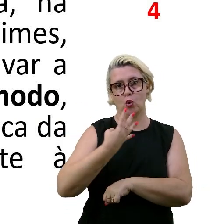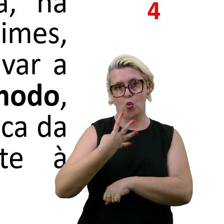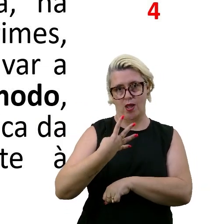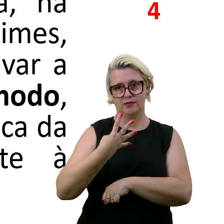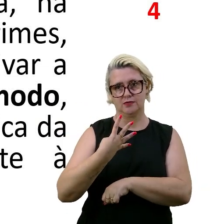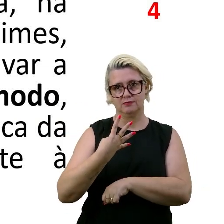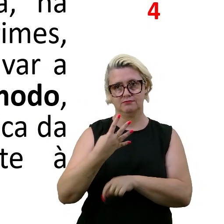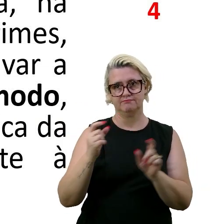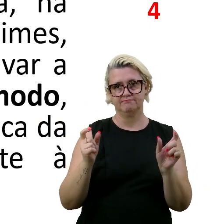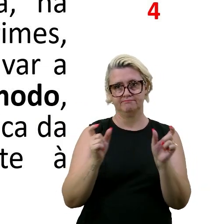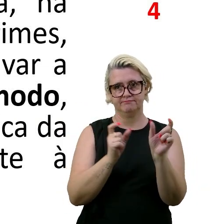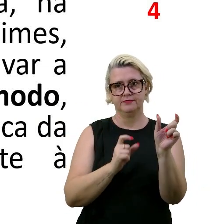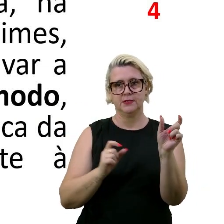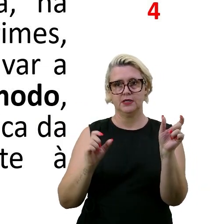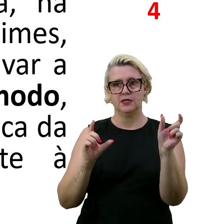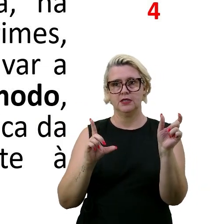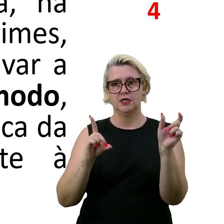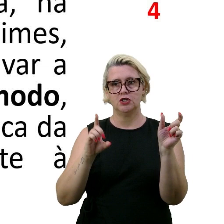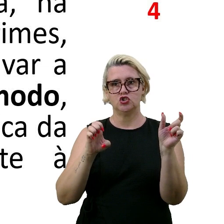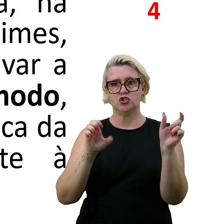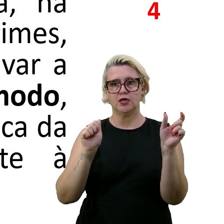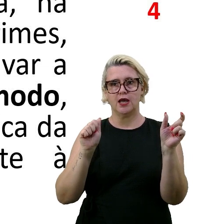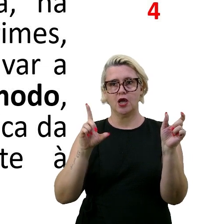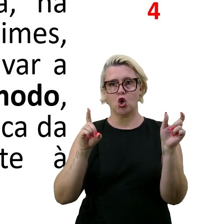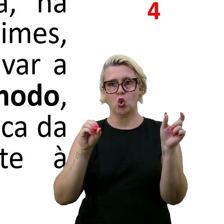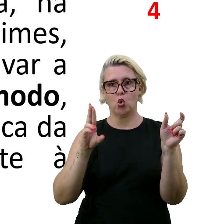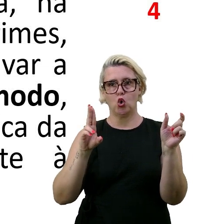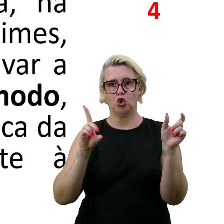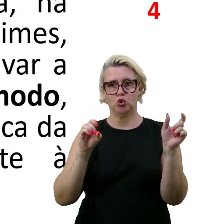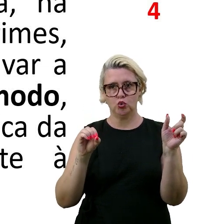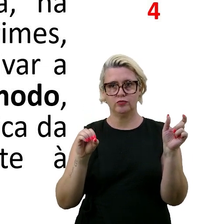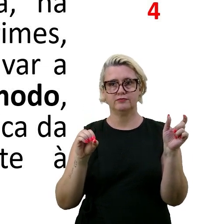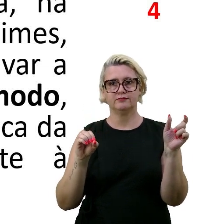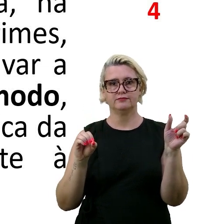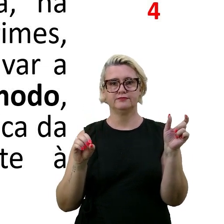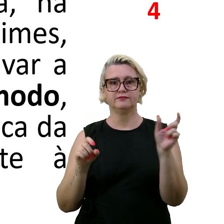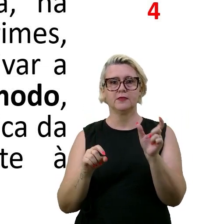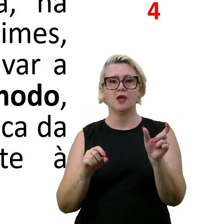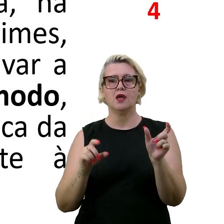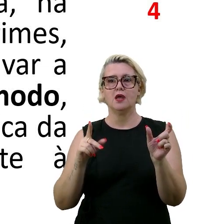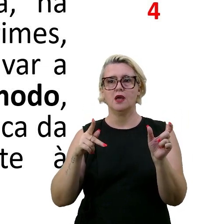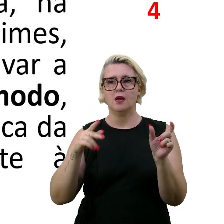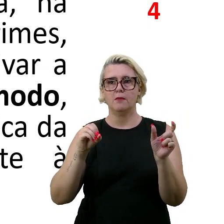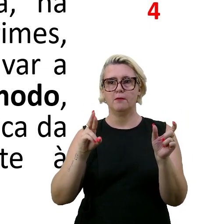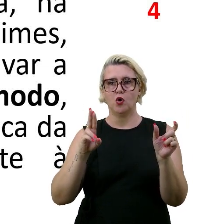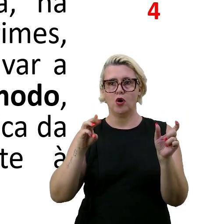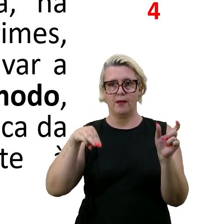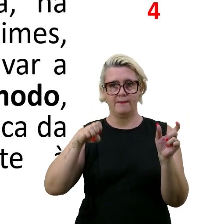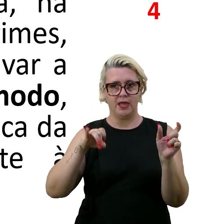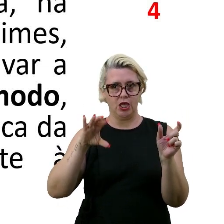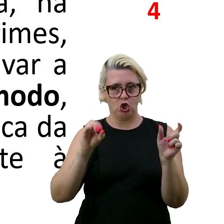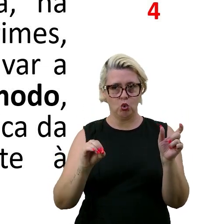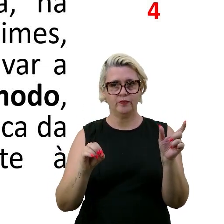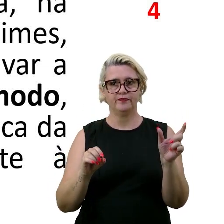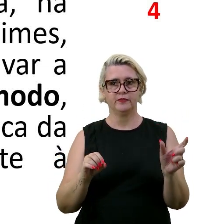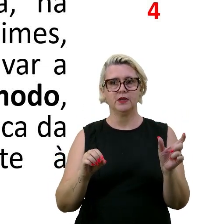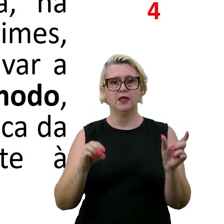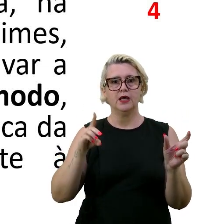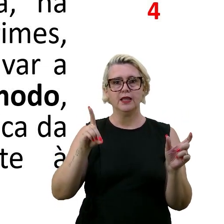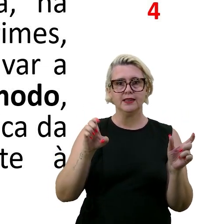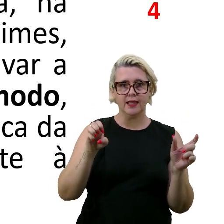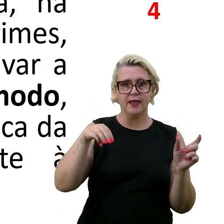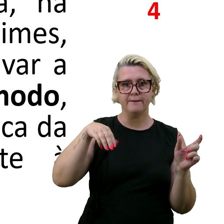um operador argumentativo, por meio da justiça, outro operador argumentativo, de